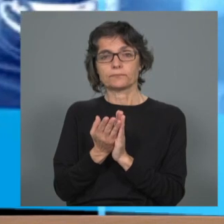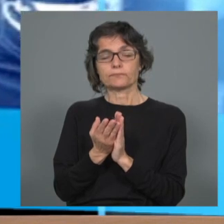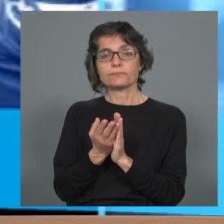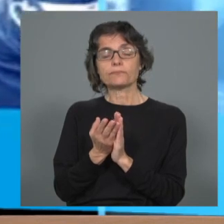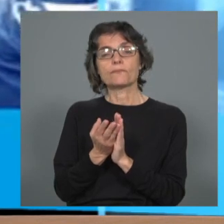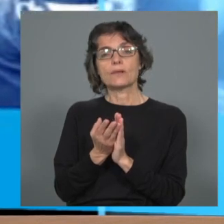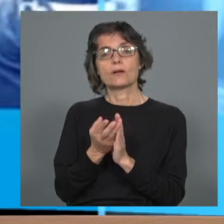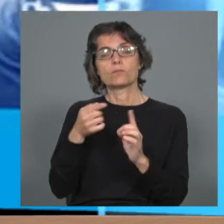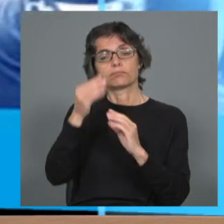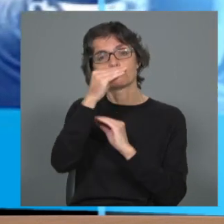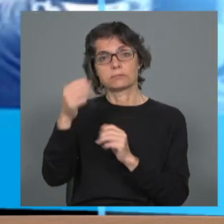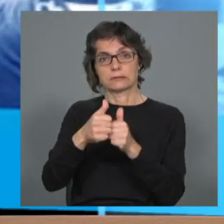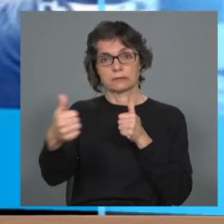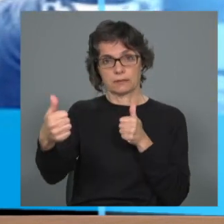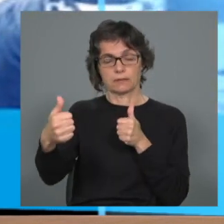distância.